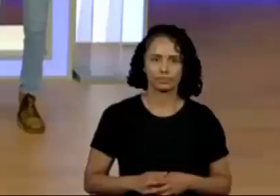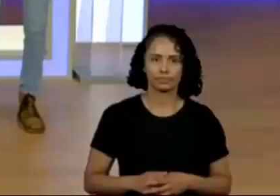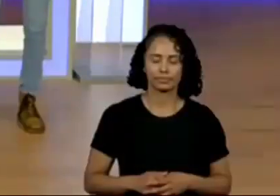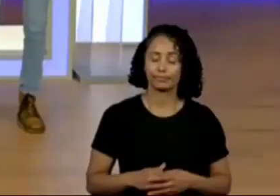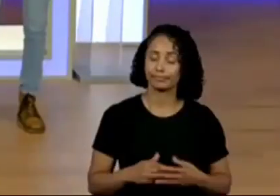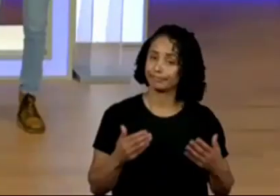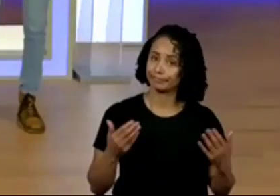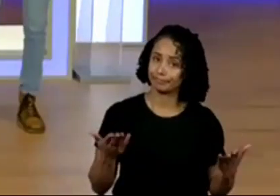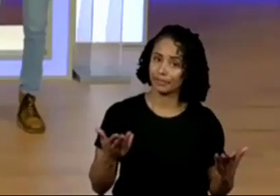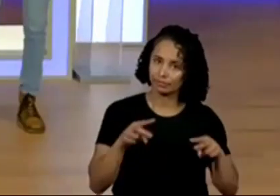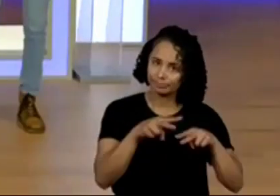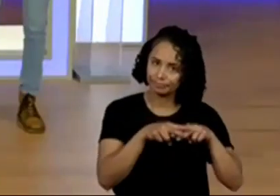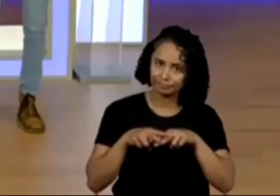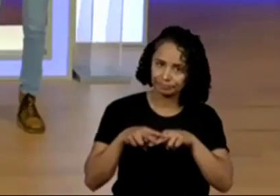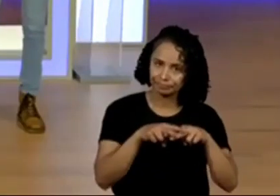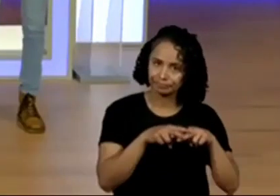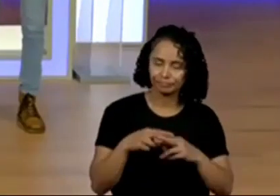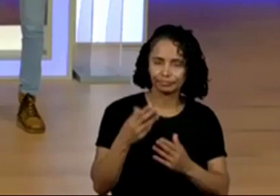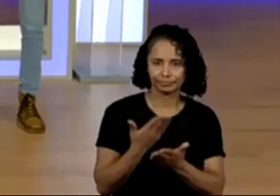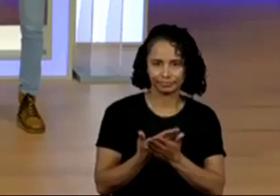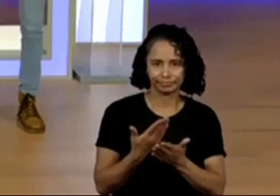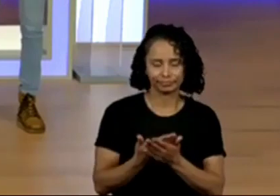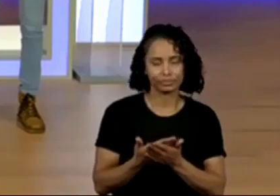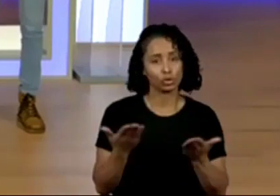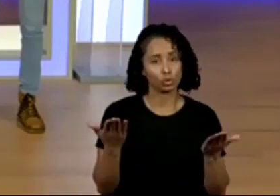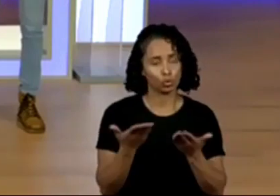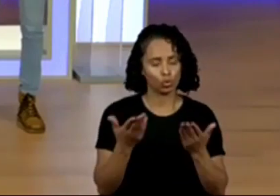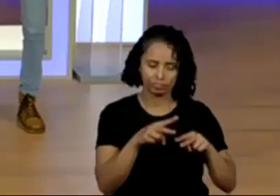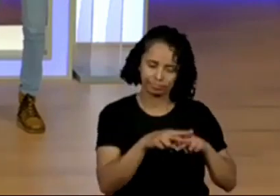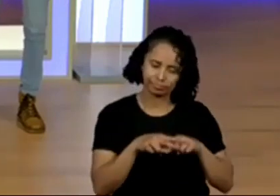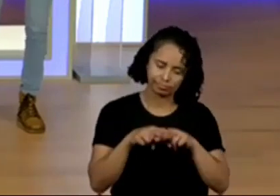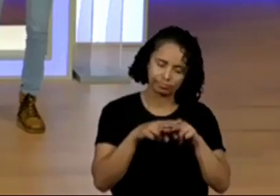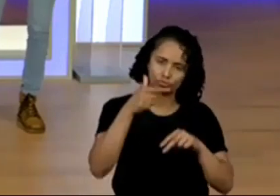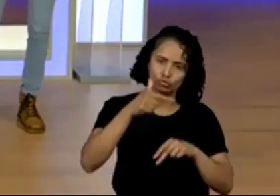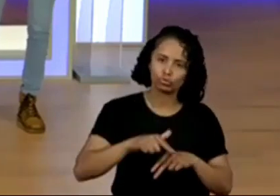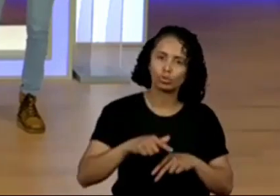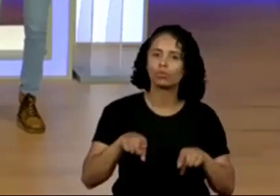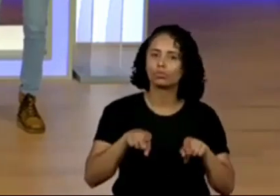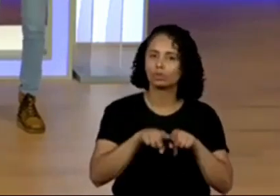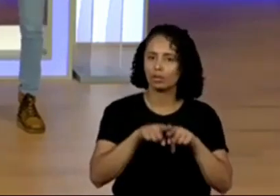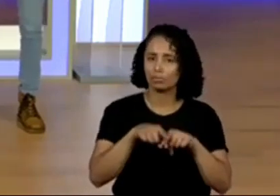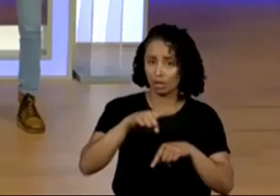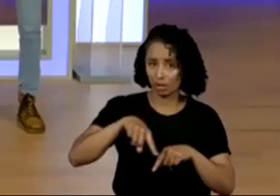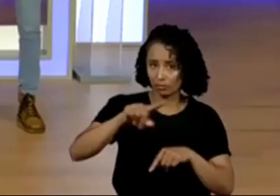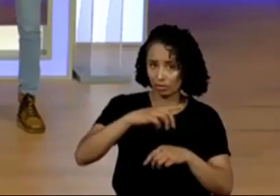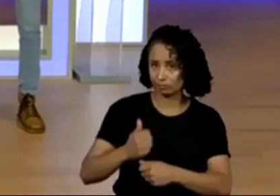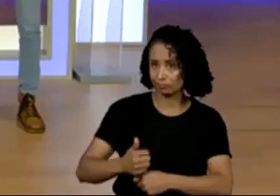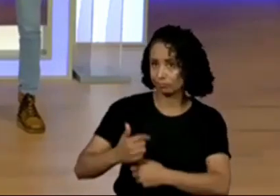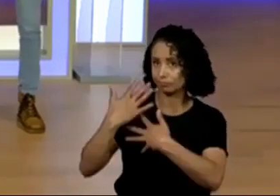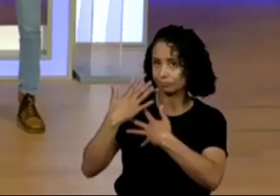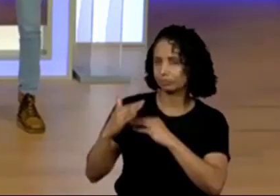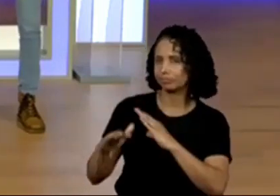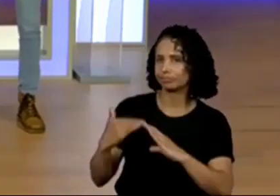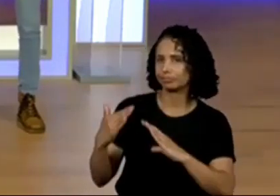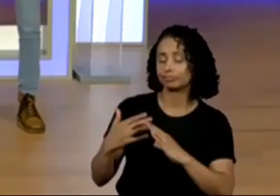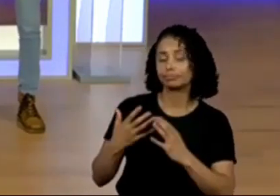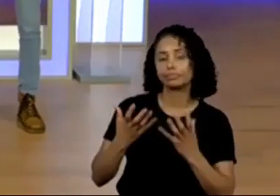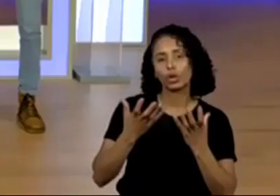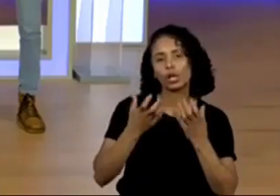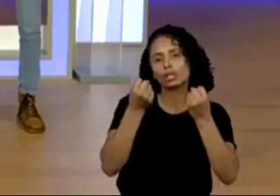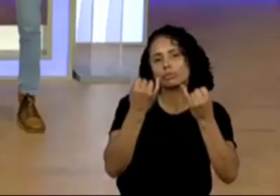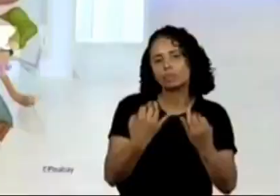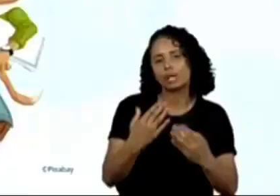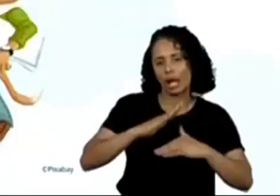Então vamos rever aí o que nós vimos na aula de hoje, colocar aí alguns comentários, que aí eu quero comentar um pouquinho sobre a habilidade também, beleza, Joelson?